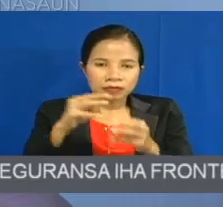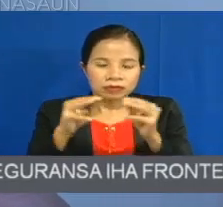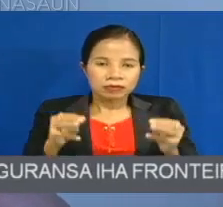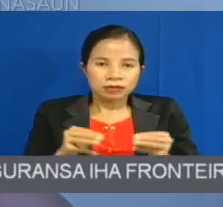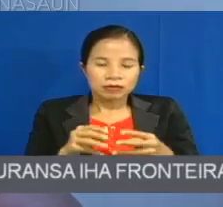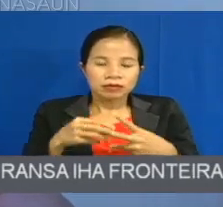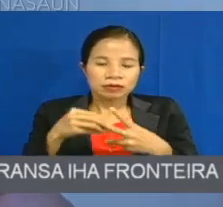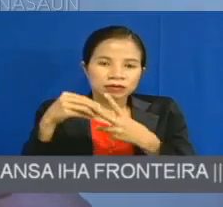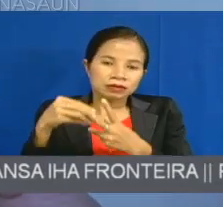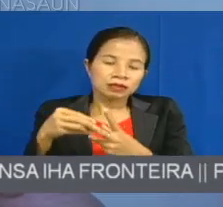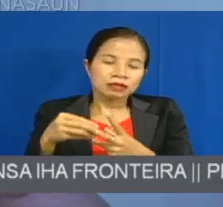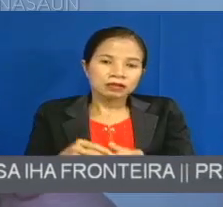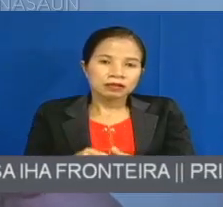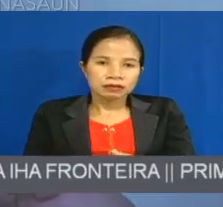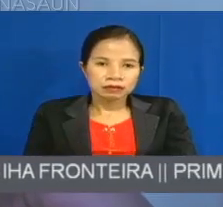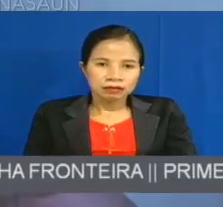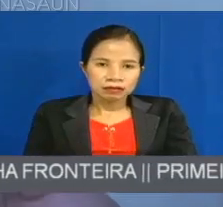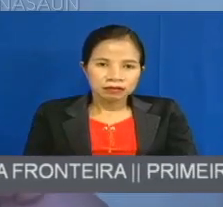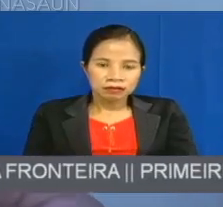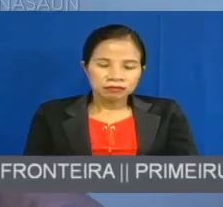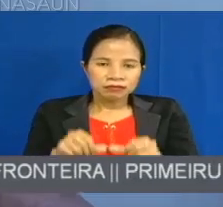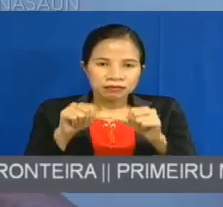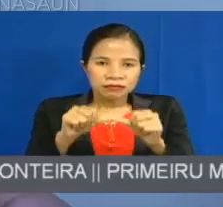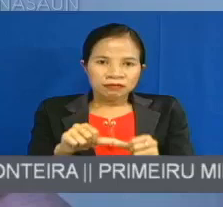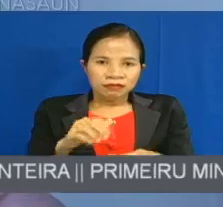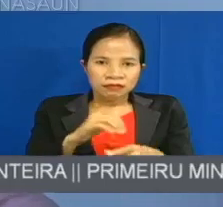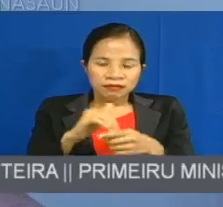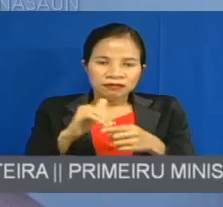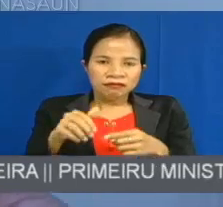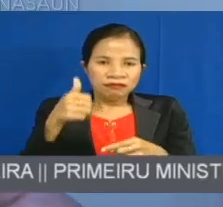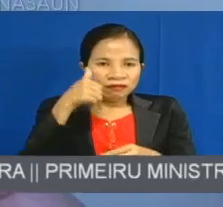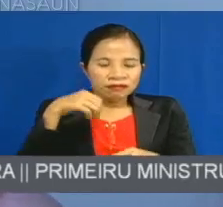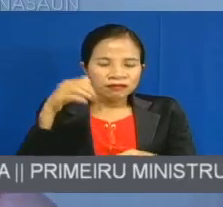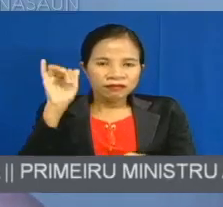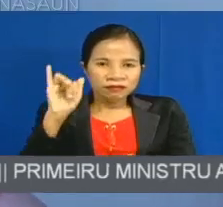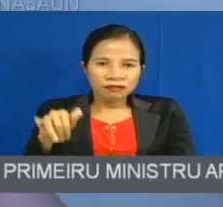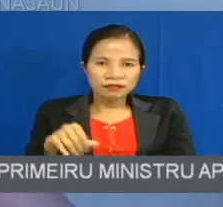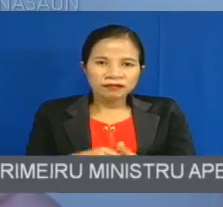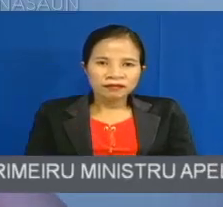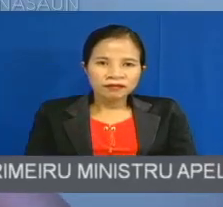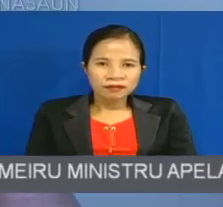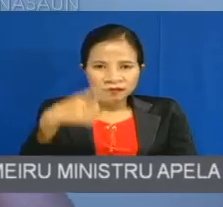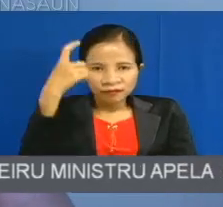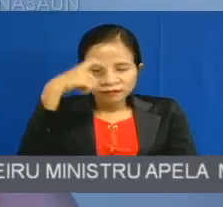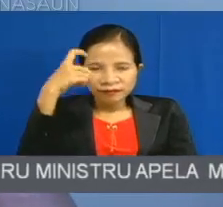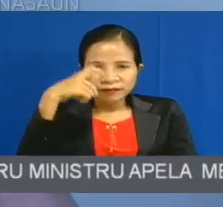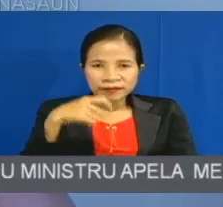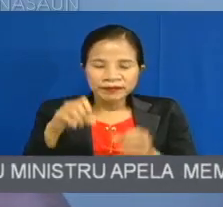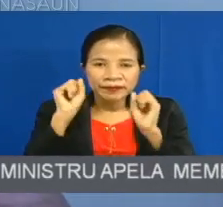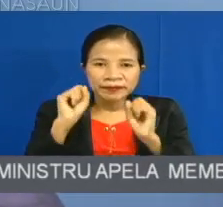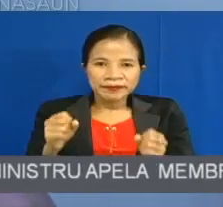liu, ato reforça capacita feto maluk sira, nebe e a potência, onde